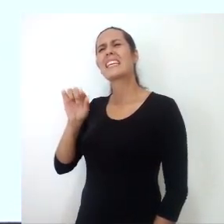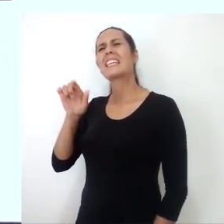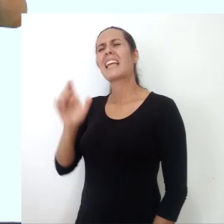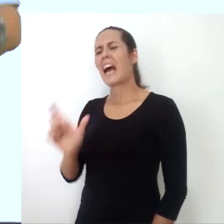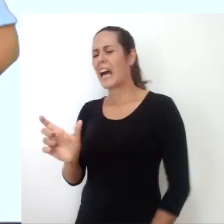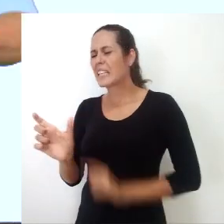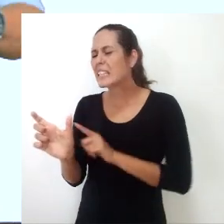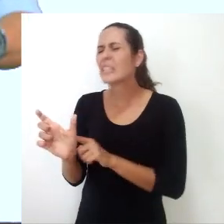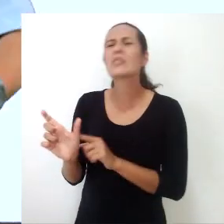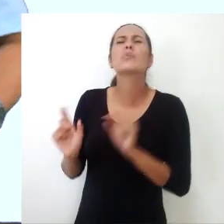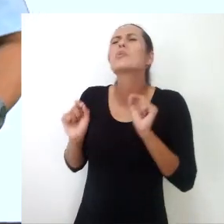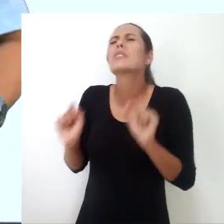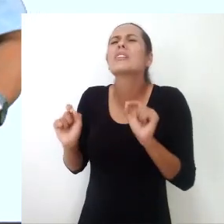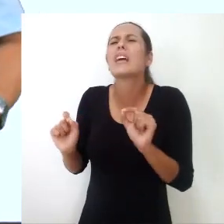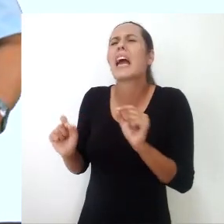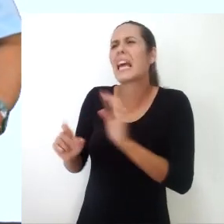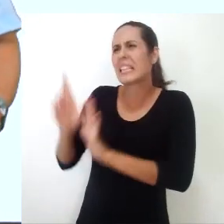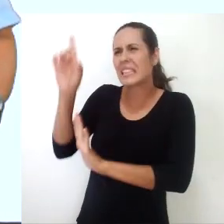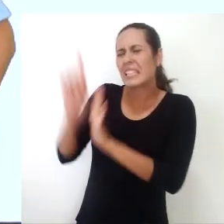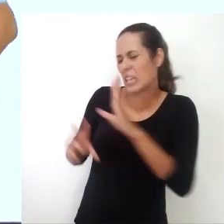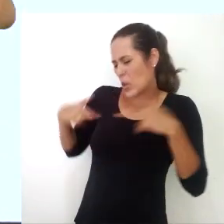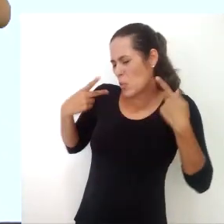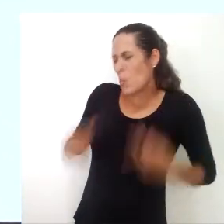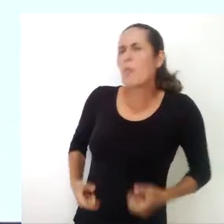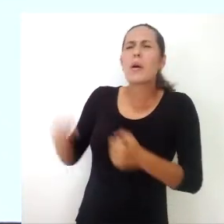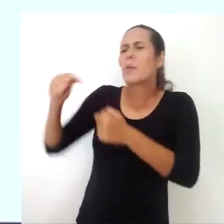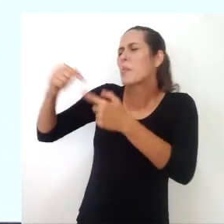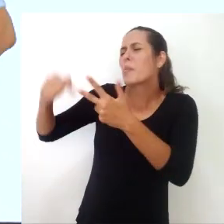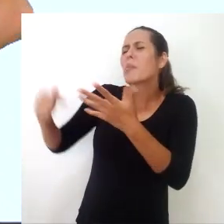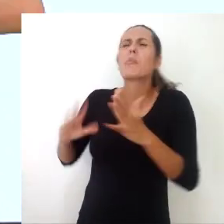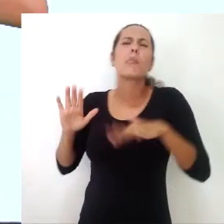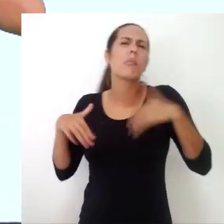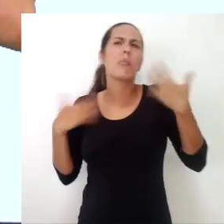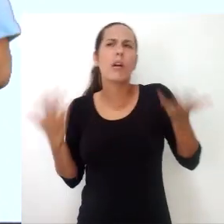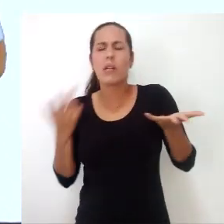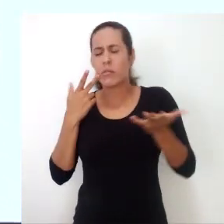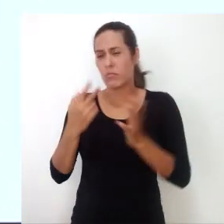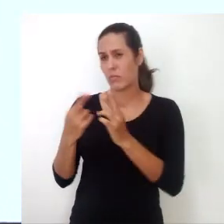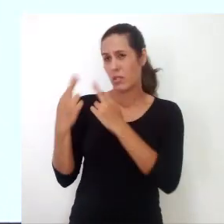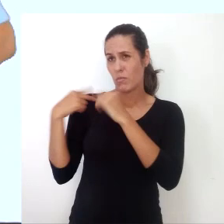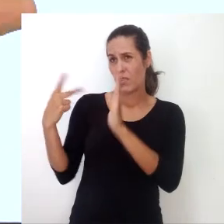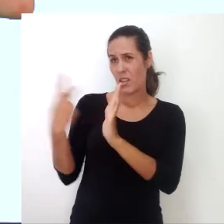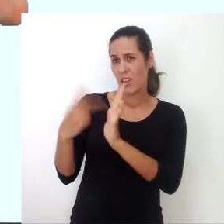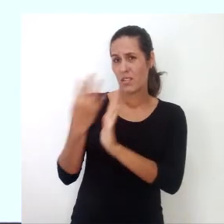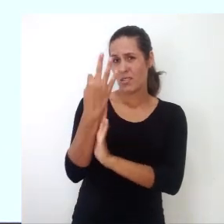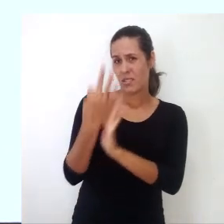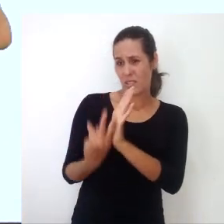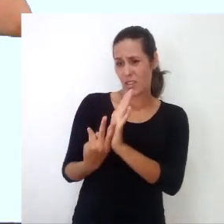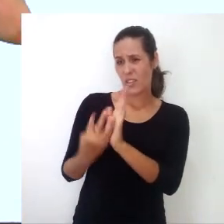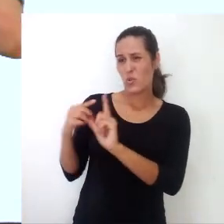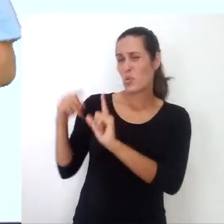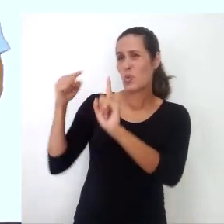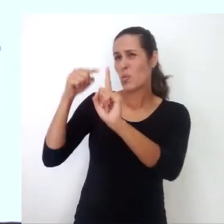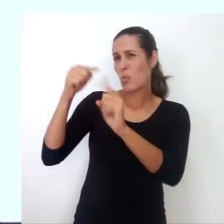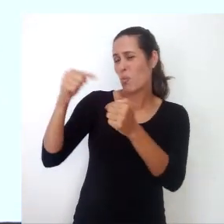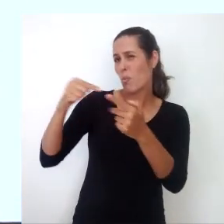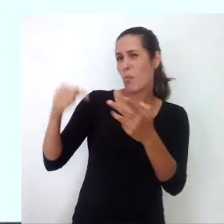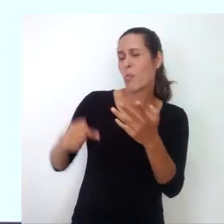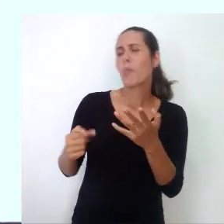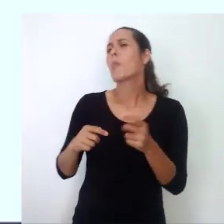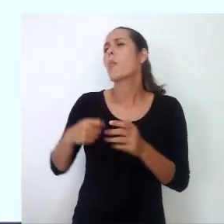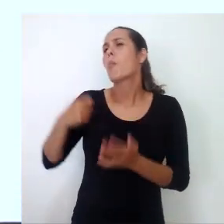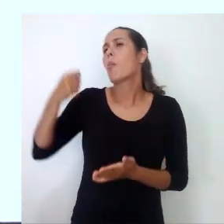os direitos humanos, certo? Responsáveis, que esse texto busca salientar,